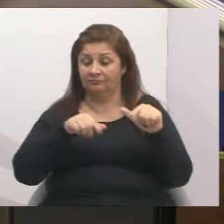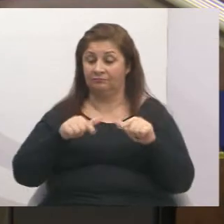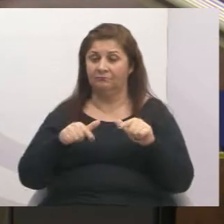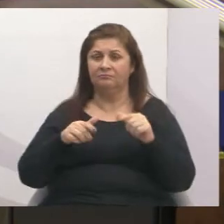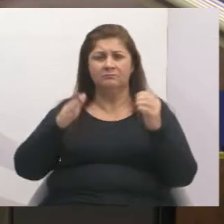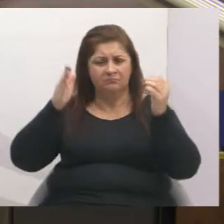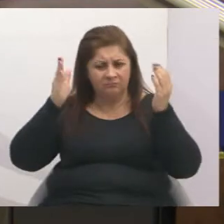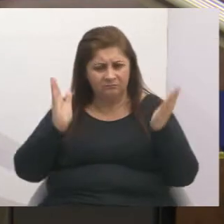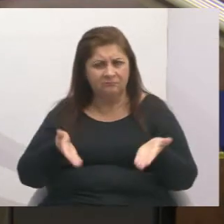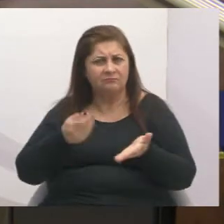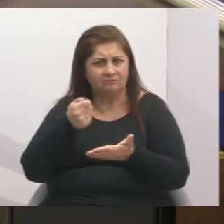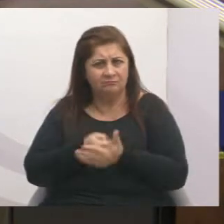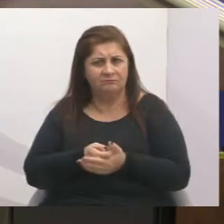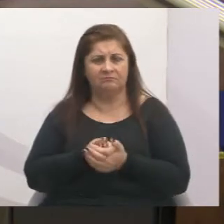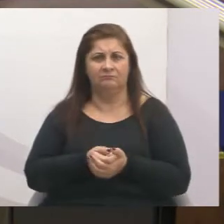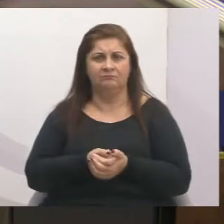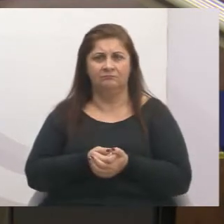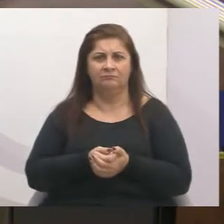cumpriu e cumpriu muito bem.